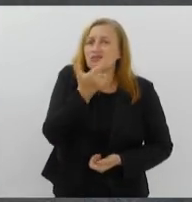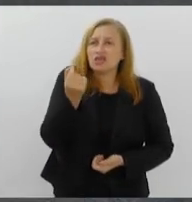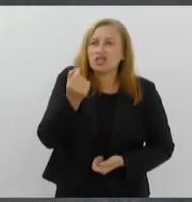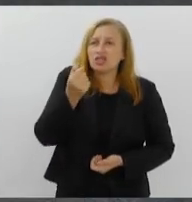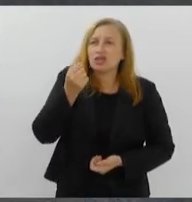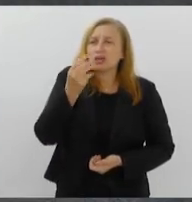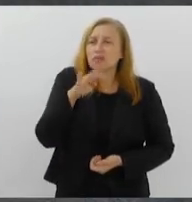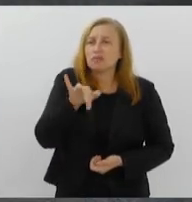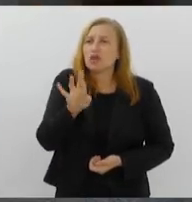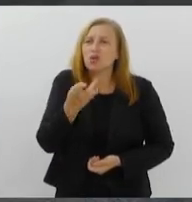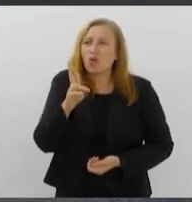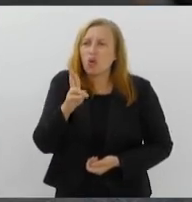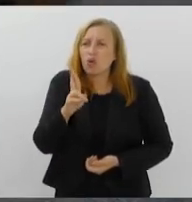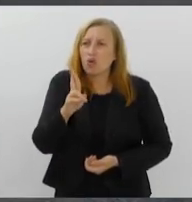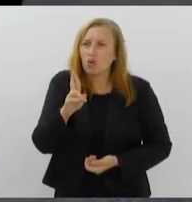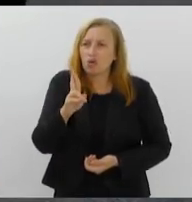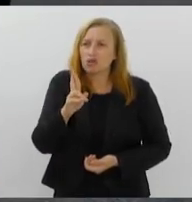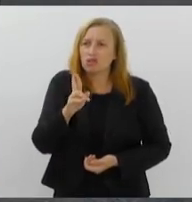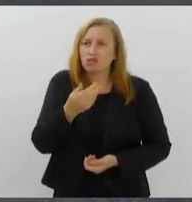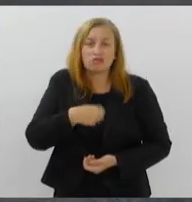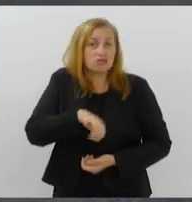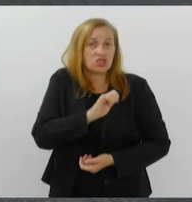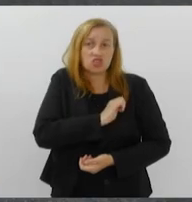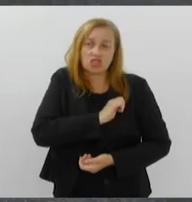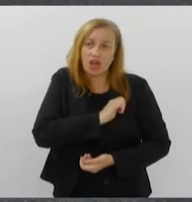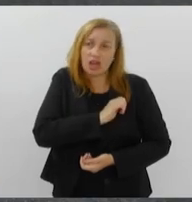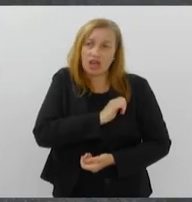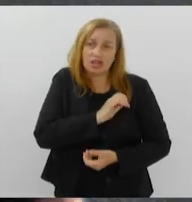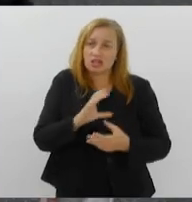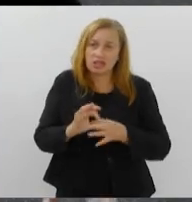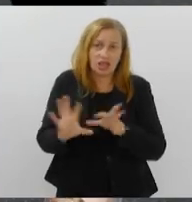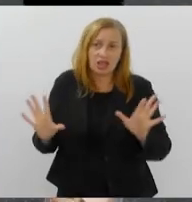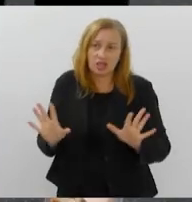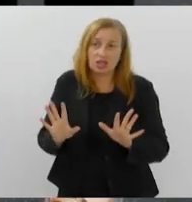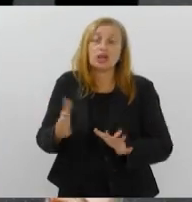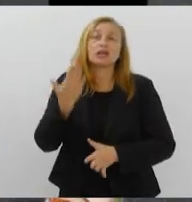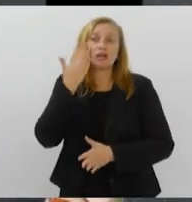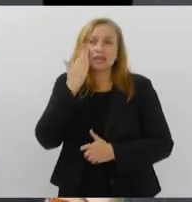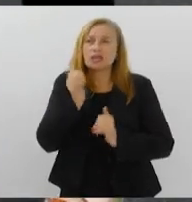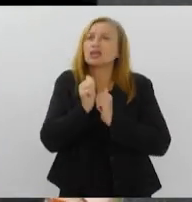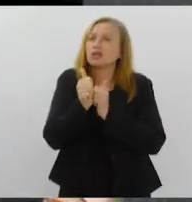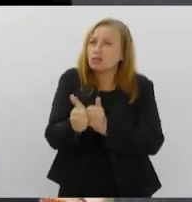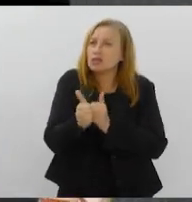bilhões de incentivos fiscais. A gente entende que esse segmento